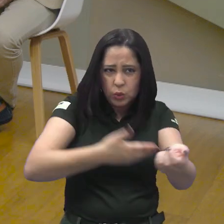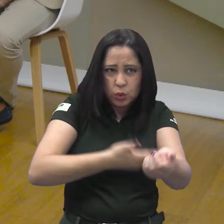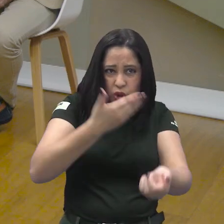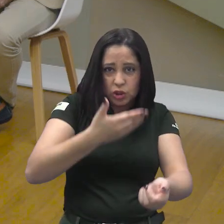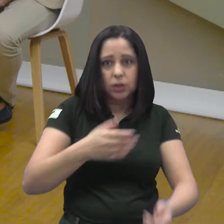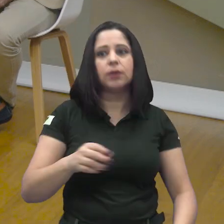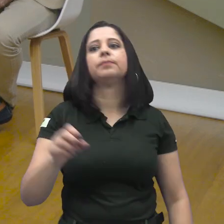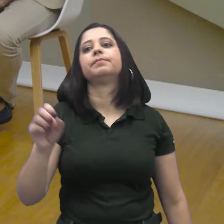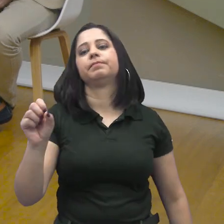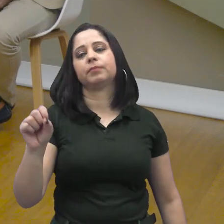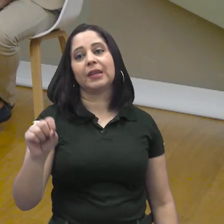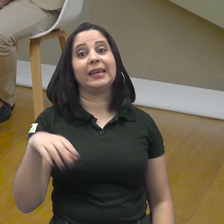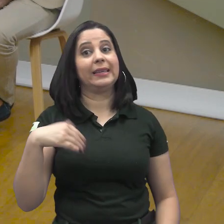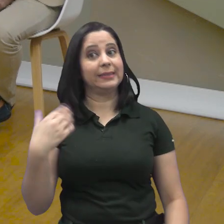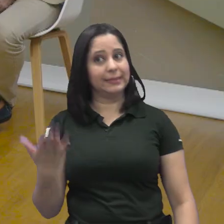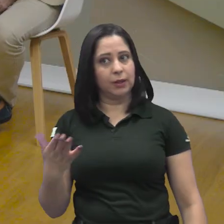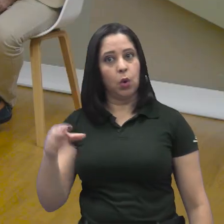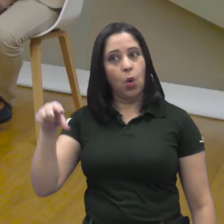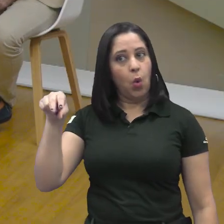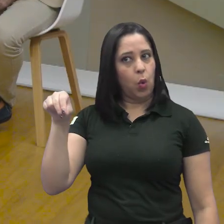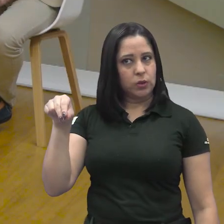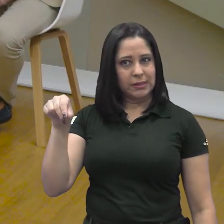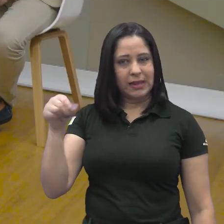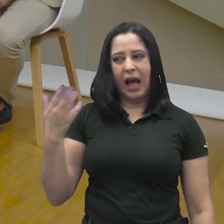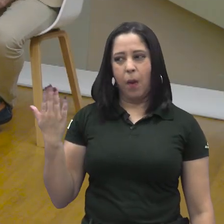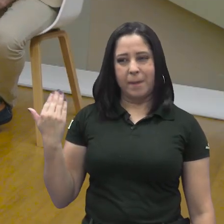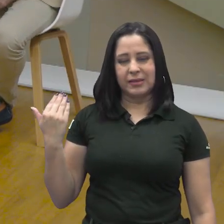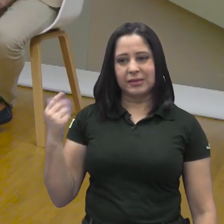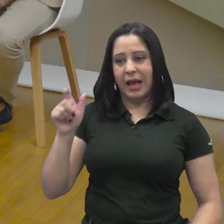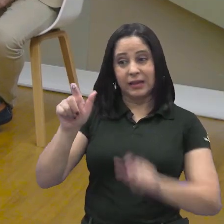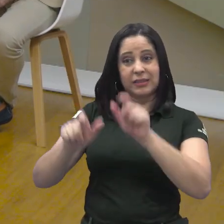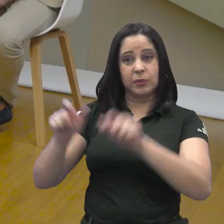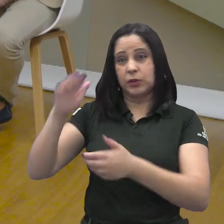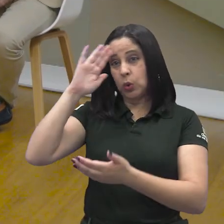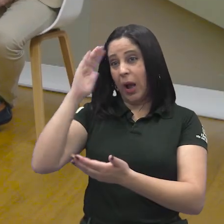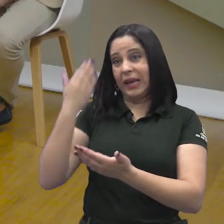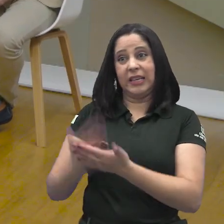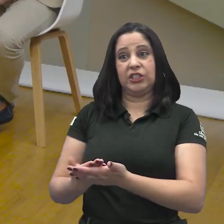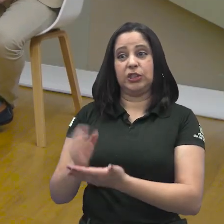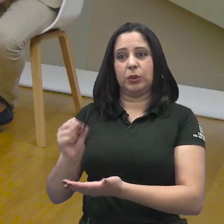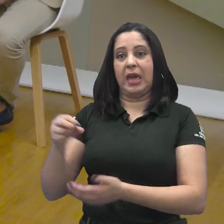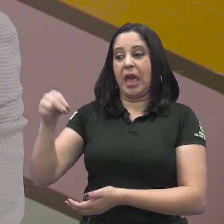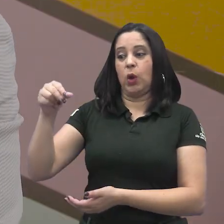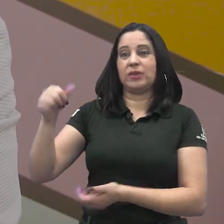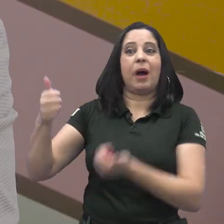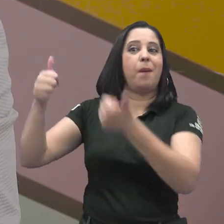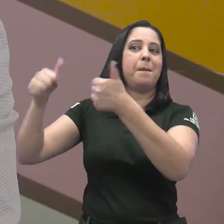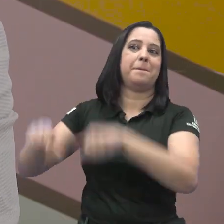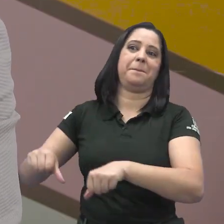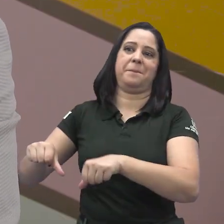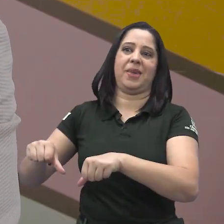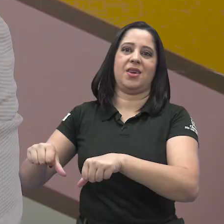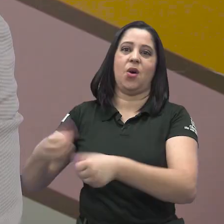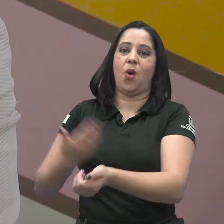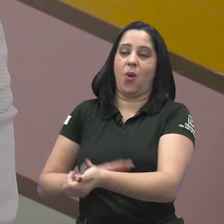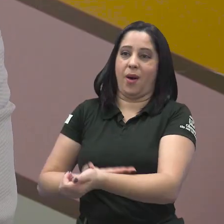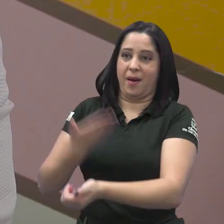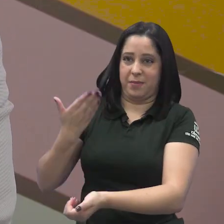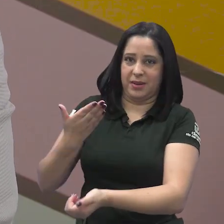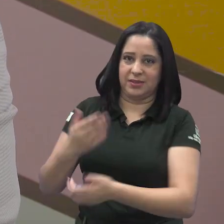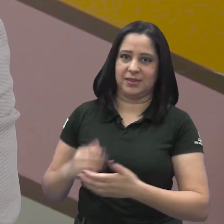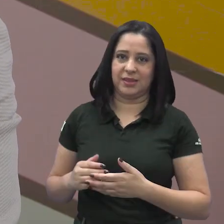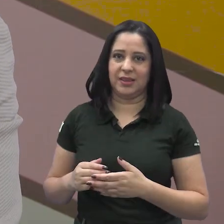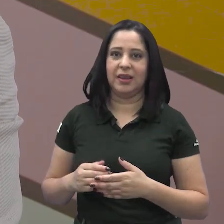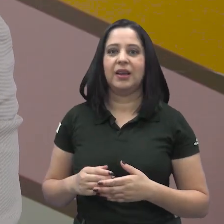Ele sempre foi tido como o grande vilão da pressão alta, mas justamente pelo que a gente está falando aqui e o